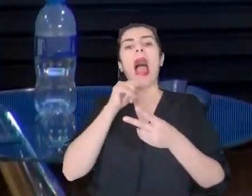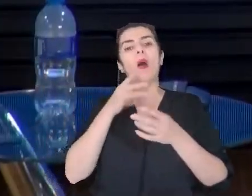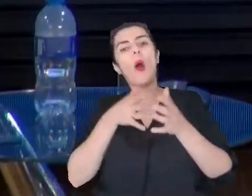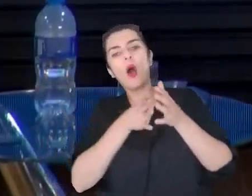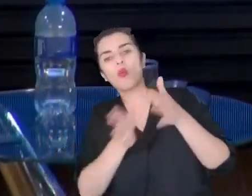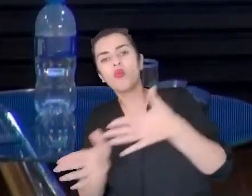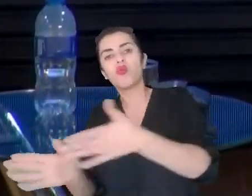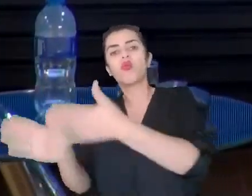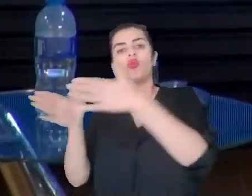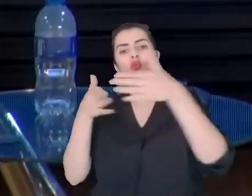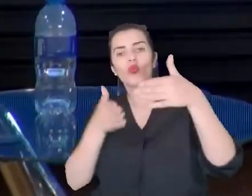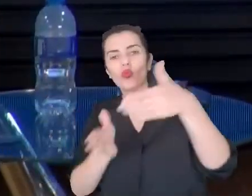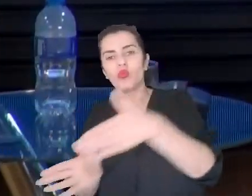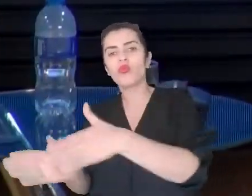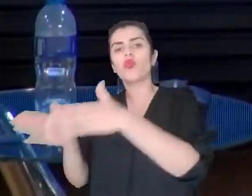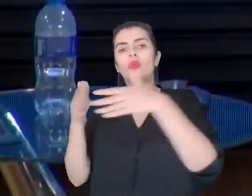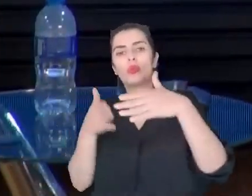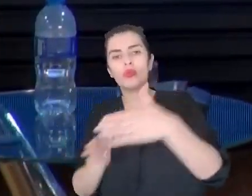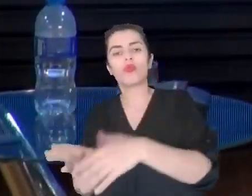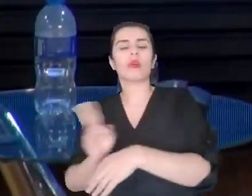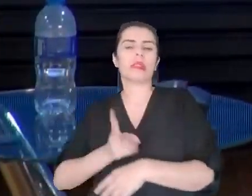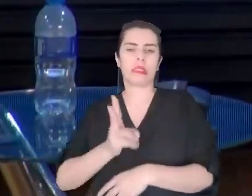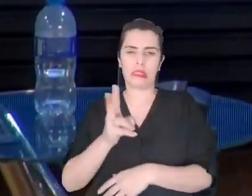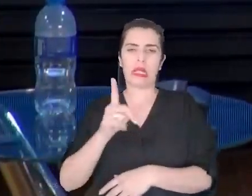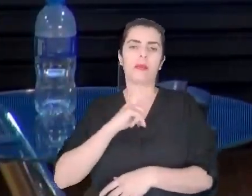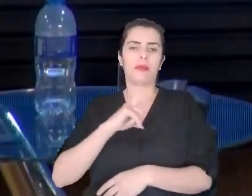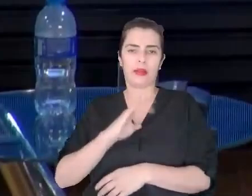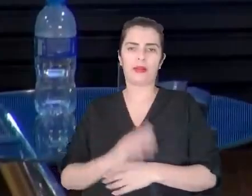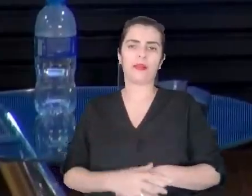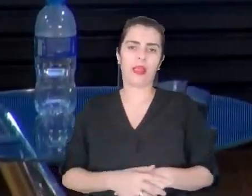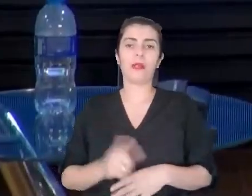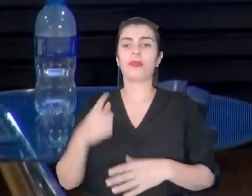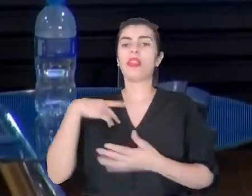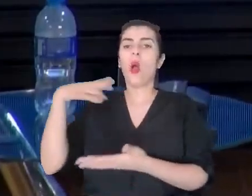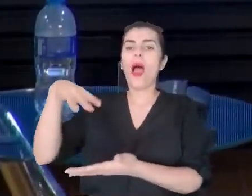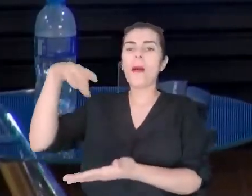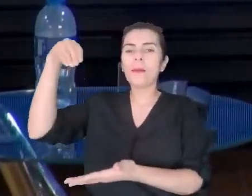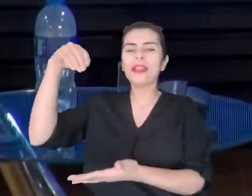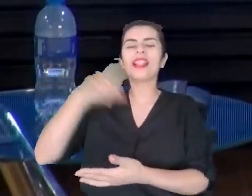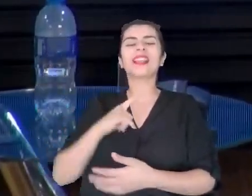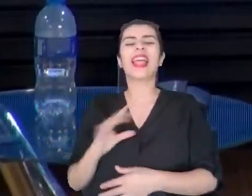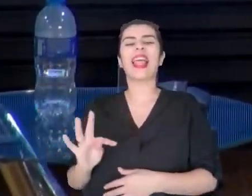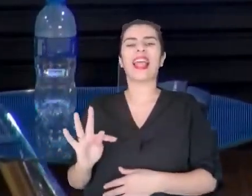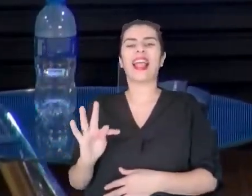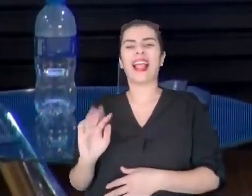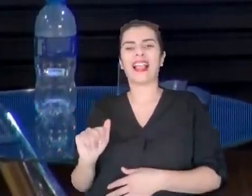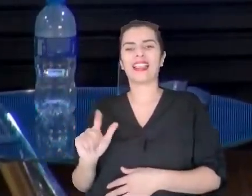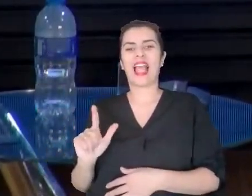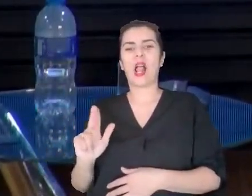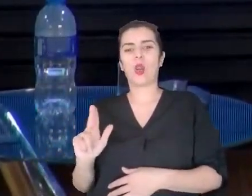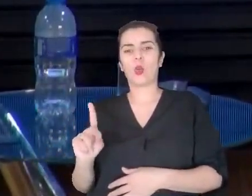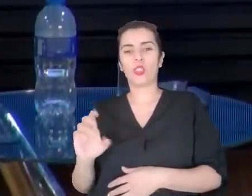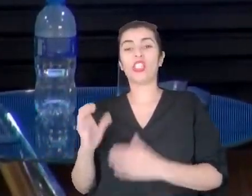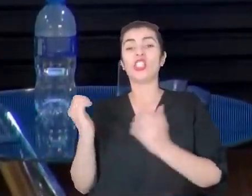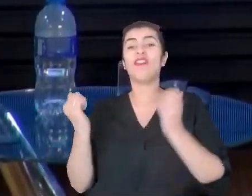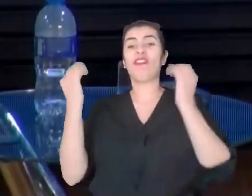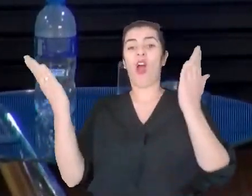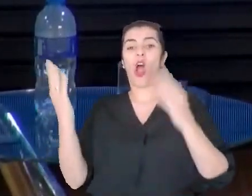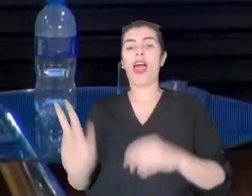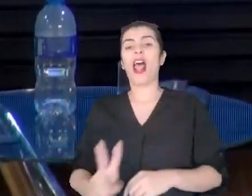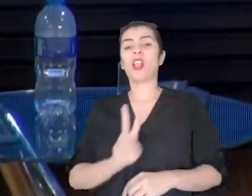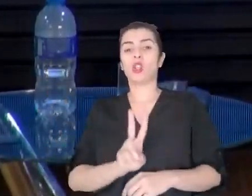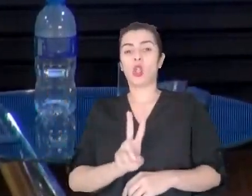acompanhando aí a disposição, né? Essa pilha tem os taludes externos 2:1, tá?